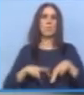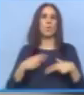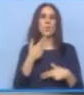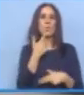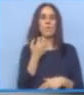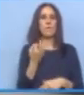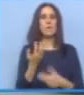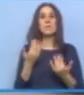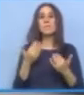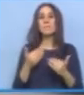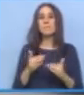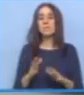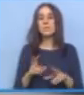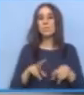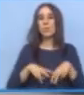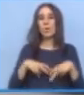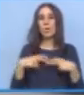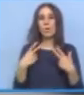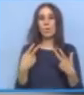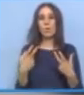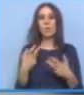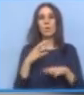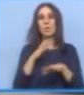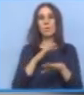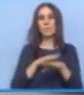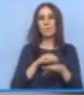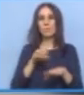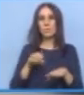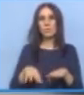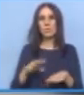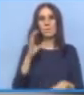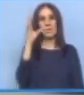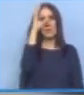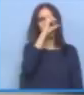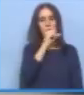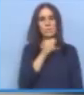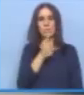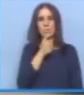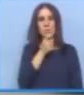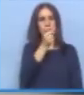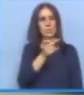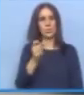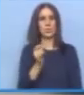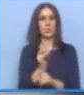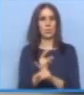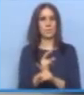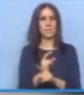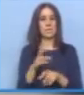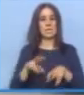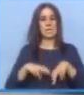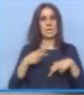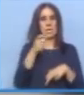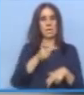muito, mas enriqueciam à custa da exploração de outras pessoas. Os